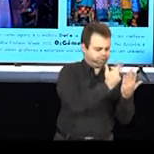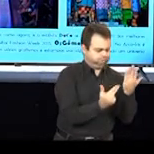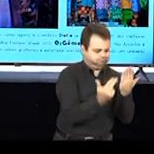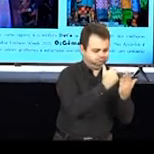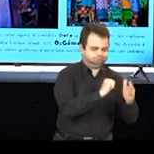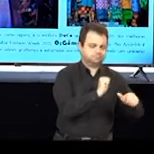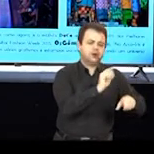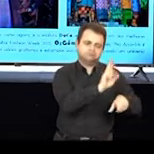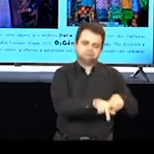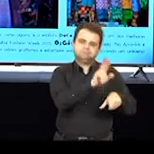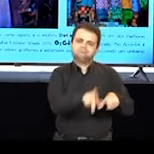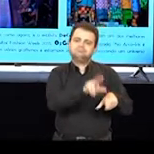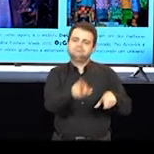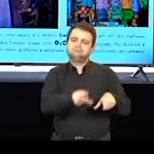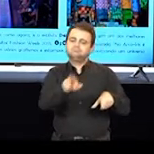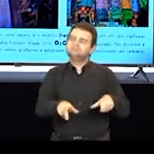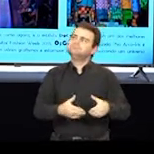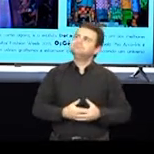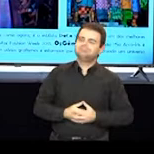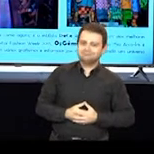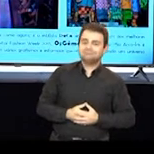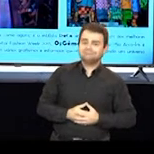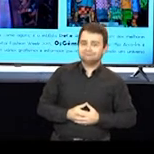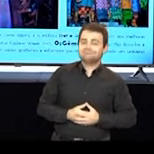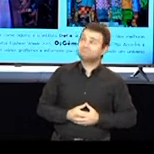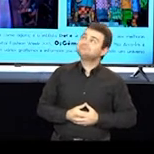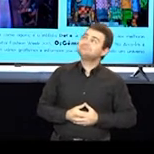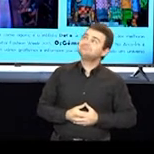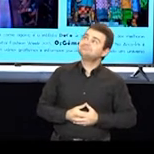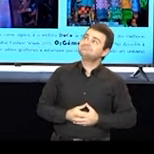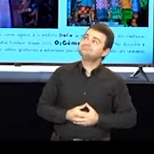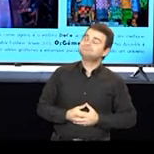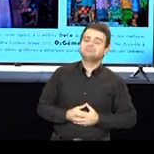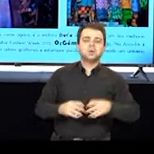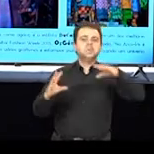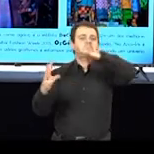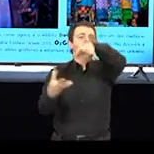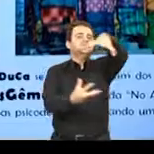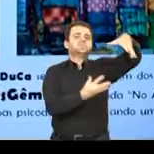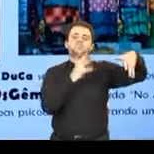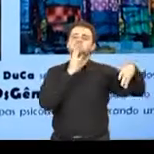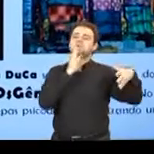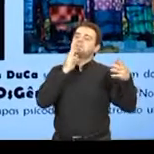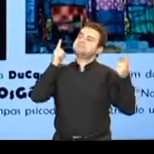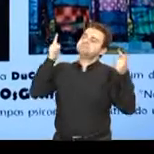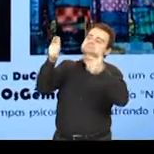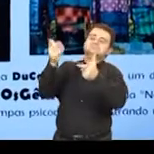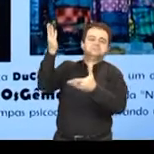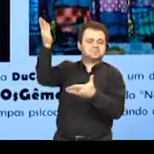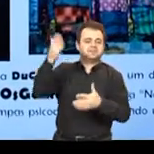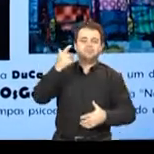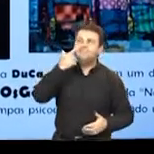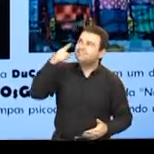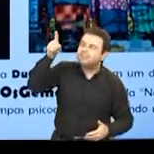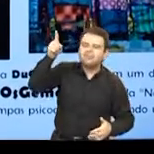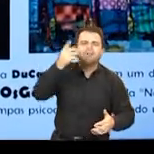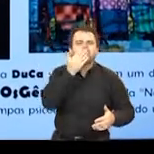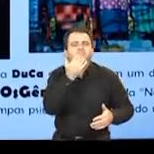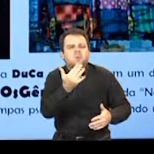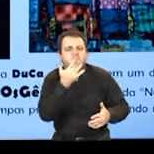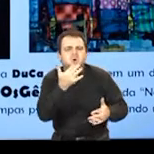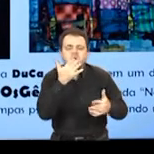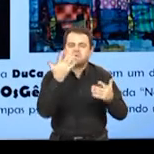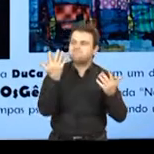irmãos paulistanos, que são famosos e conhecidos quase que no mundo inteiro. Observe os traços, as cores,